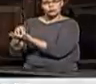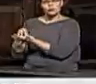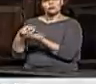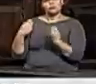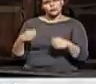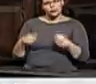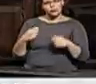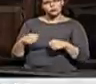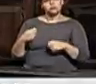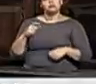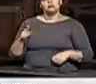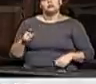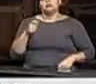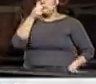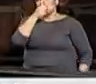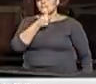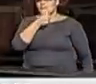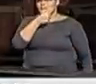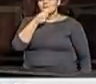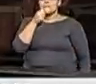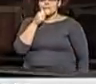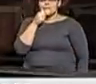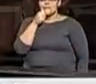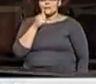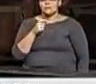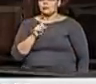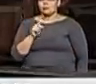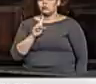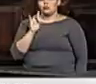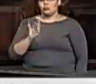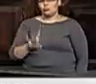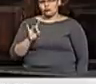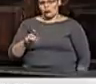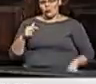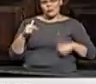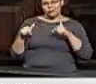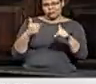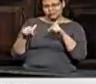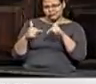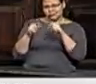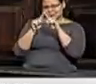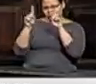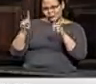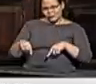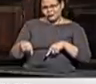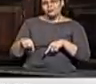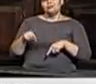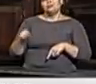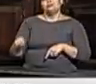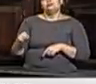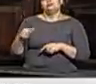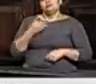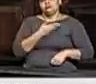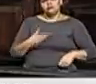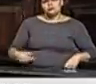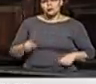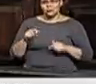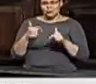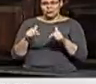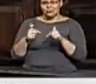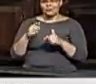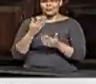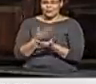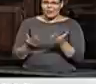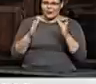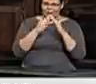têm que ter sua cota de sacrifício. Não é só o servidor, não é só o trabalhador, não é só aquele que